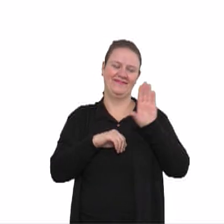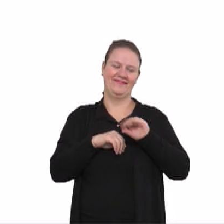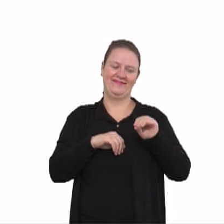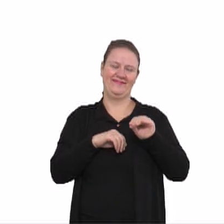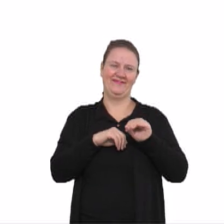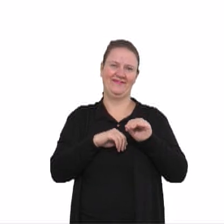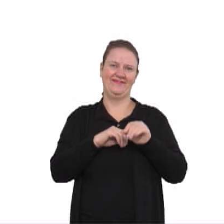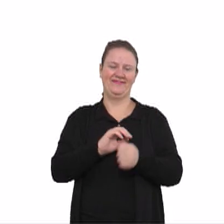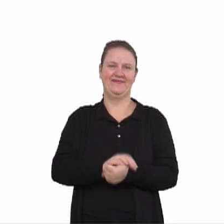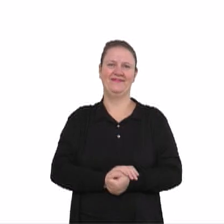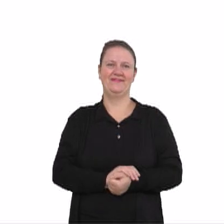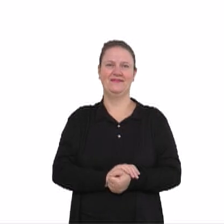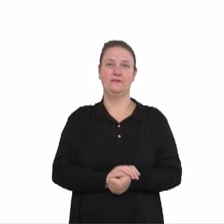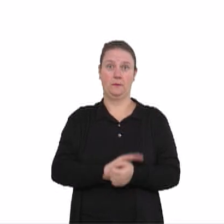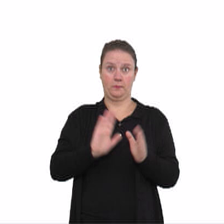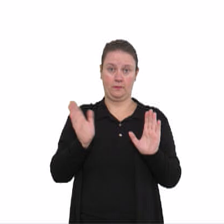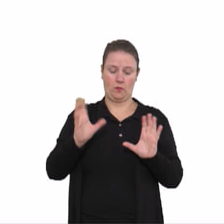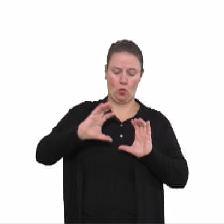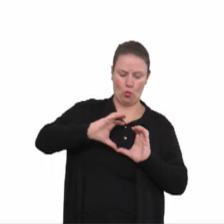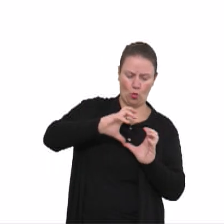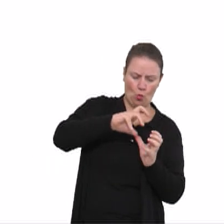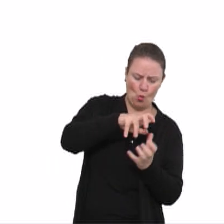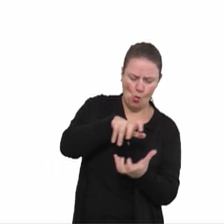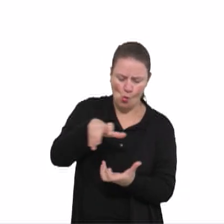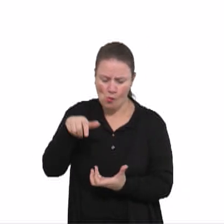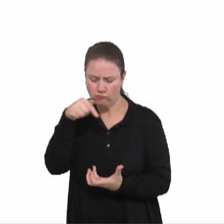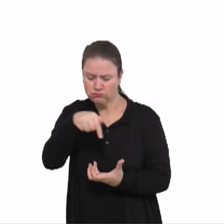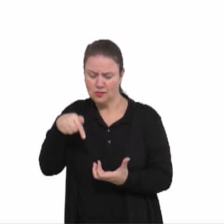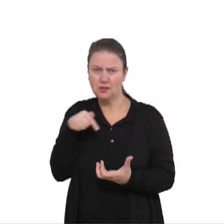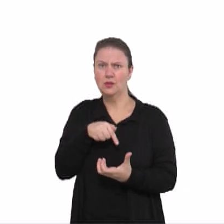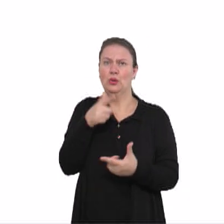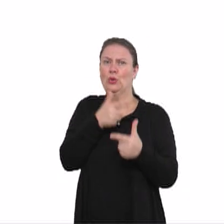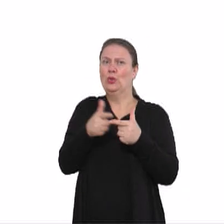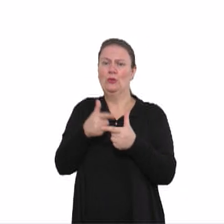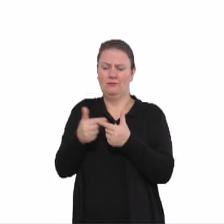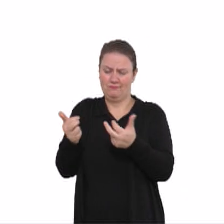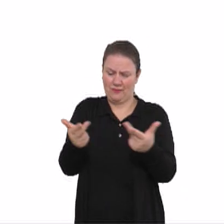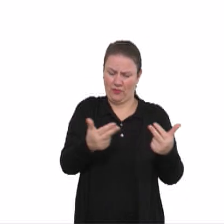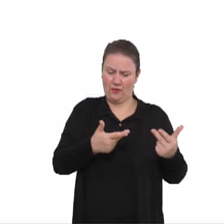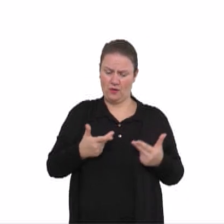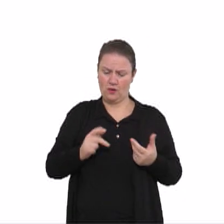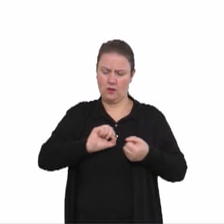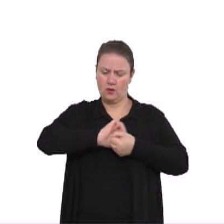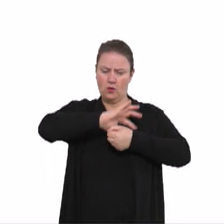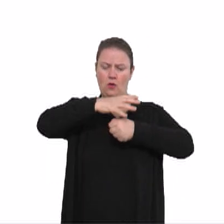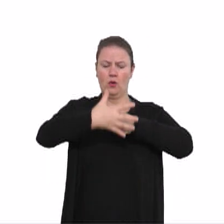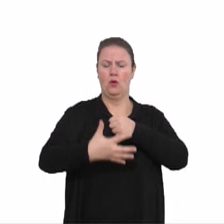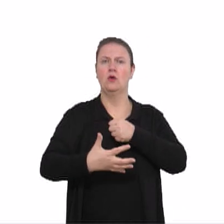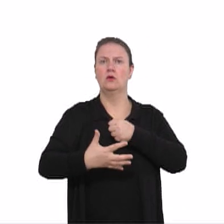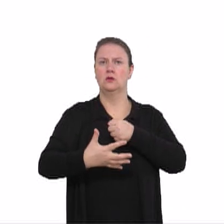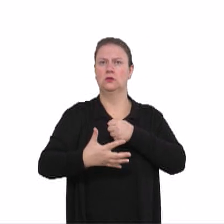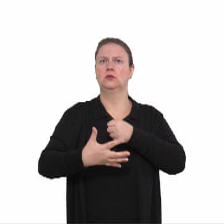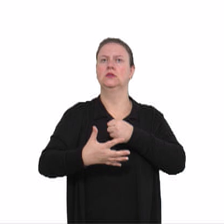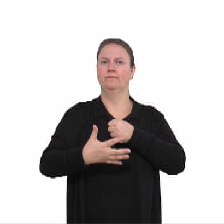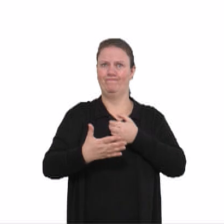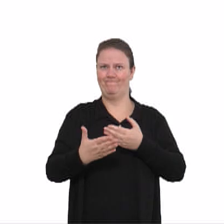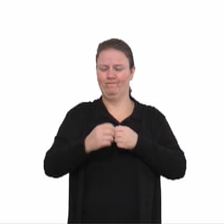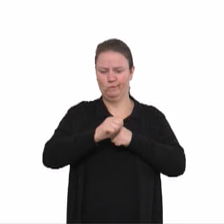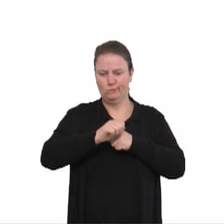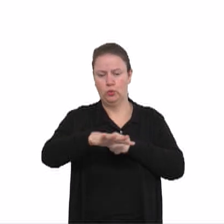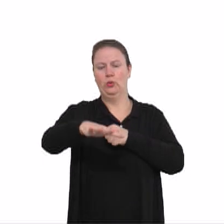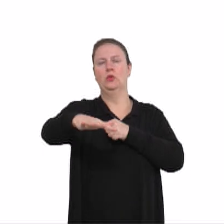coroner's o mundo inteiro está passando por um problema comum o coronavírus o índio